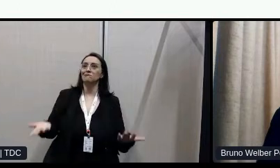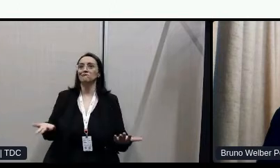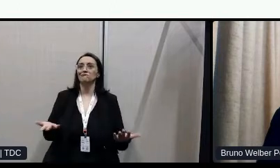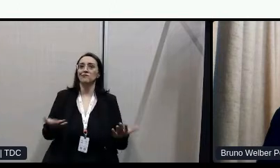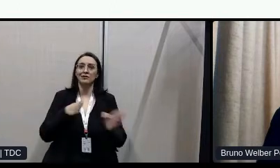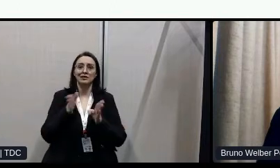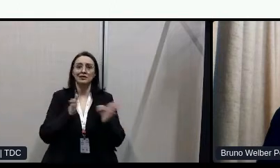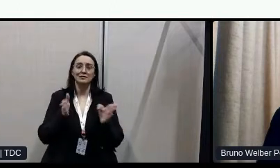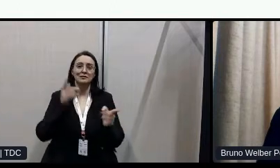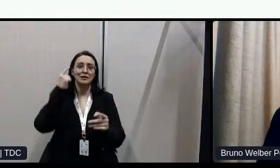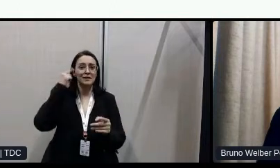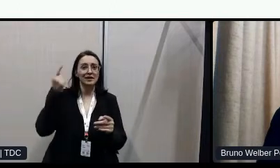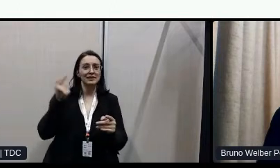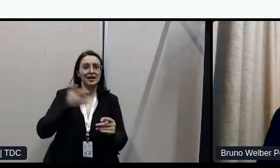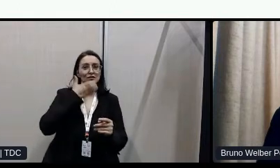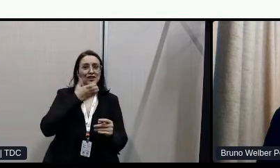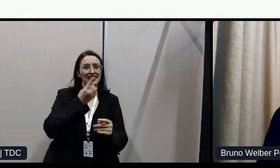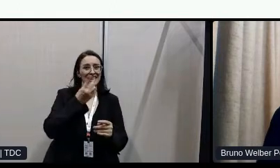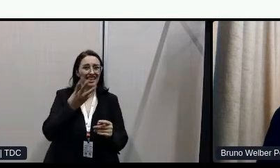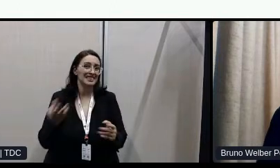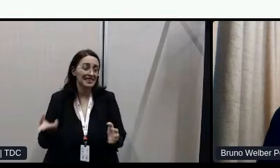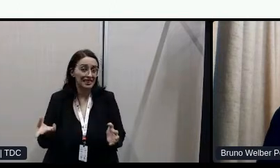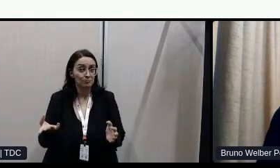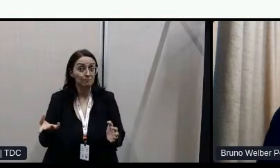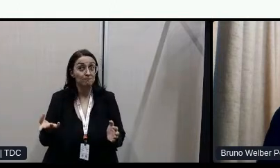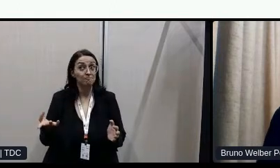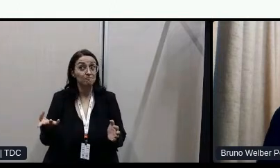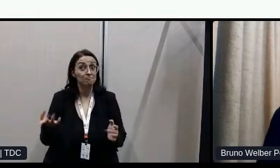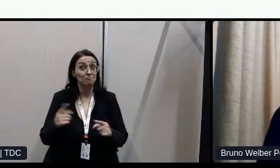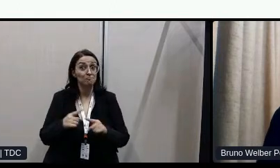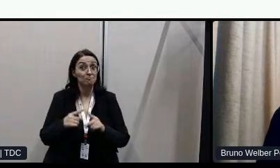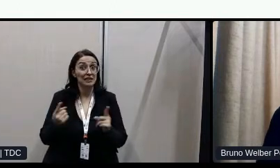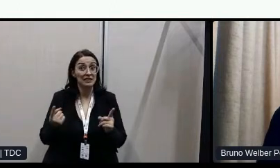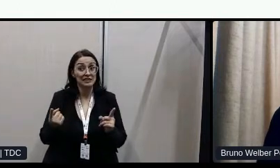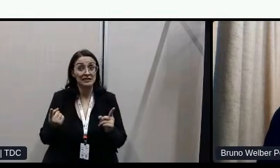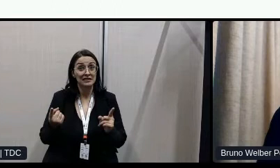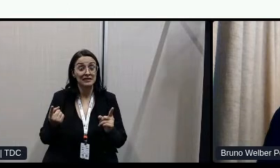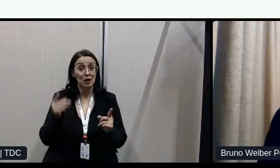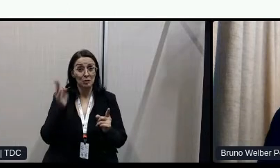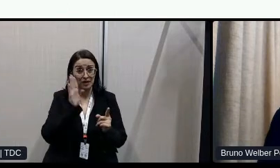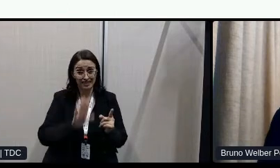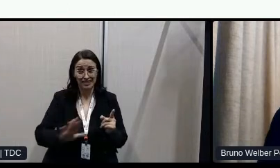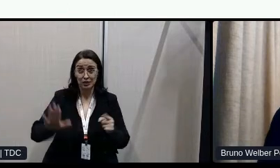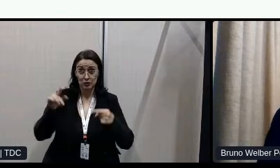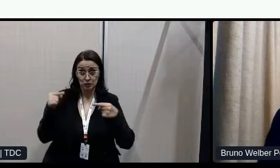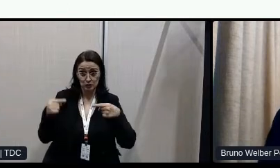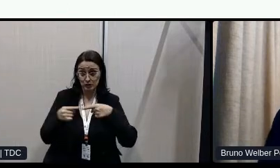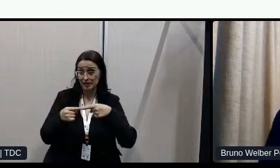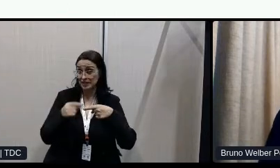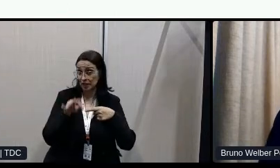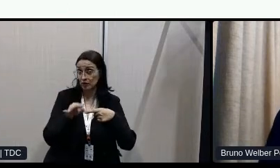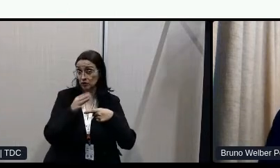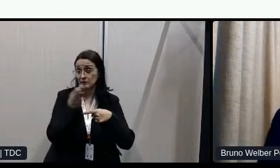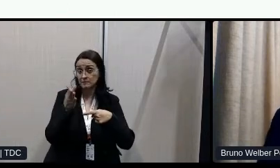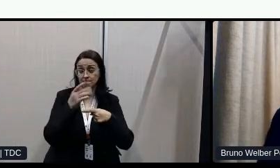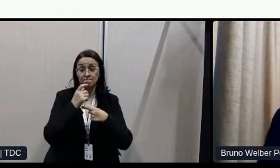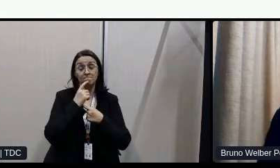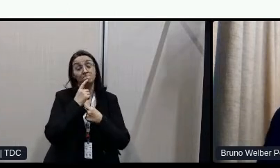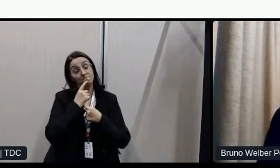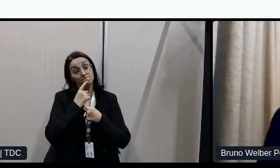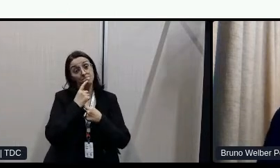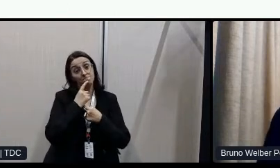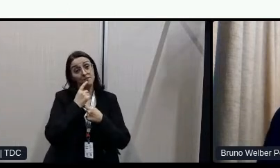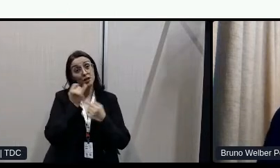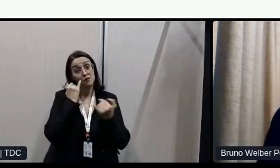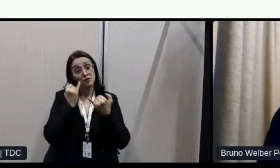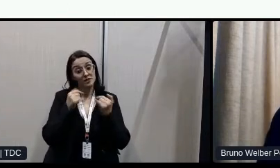acessibilidade pensando no iPhone 13". Cara, mas se tratando de Brasil, você está acertando? Né? Esses dados mostram que